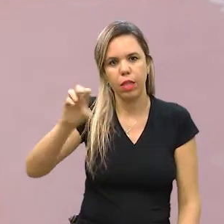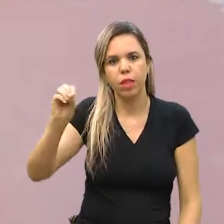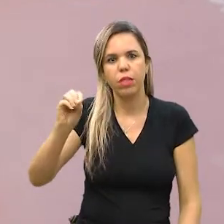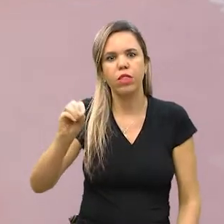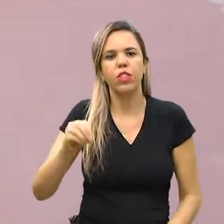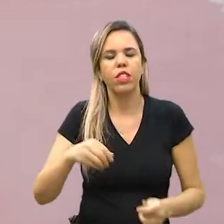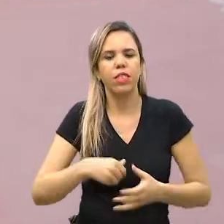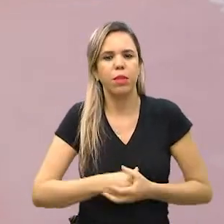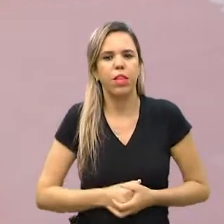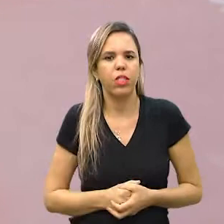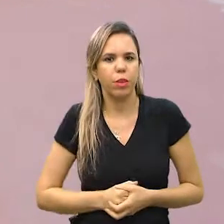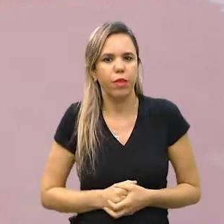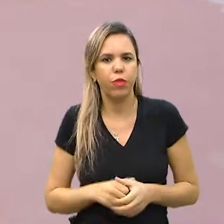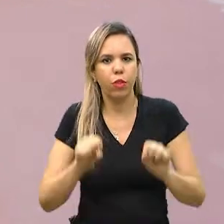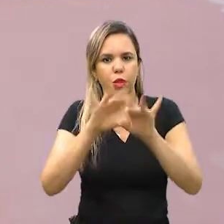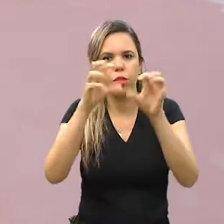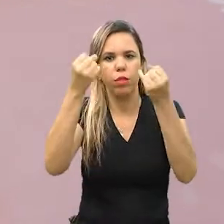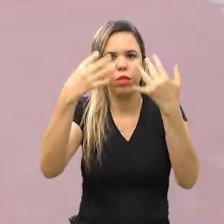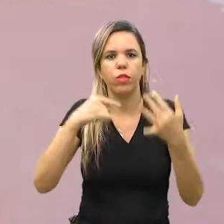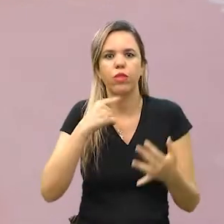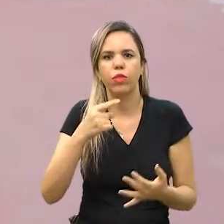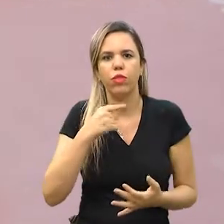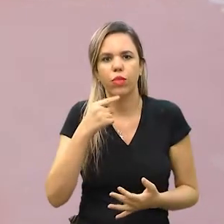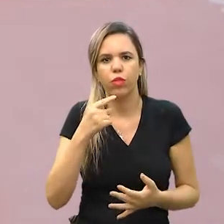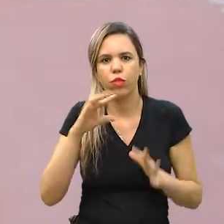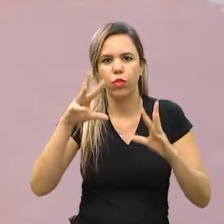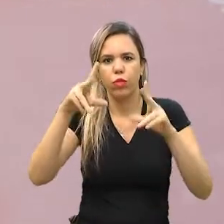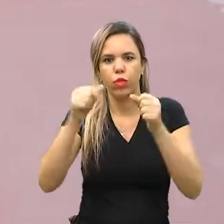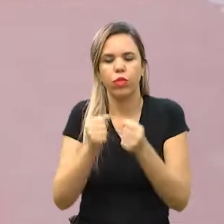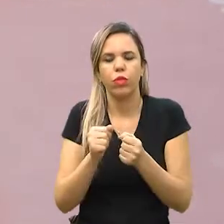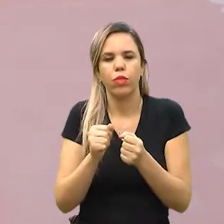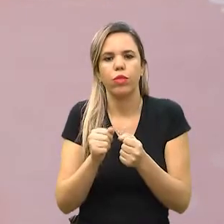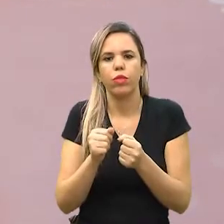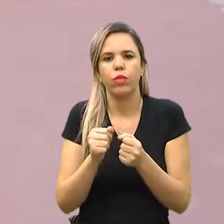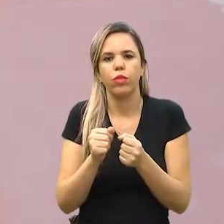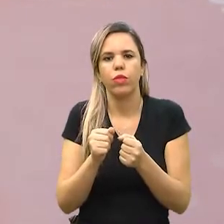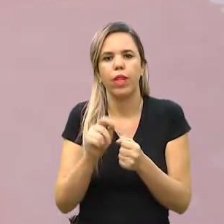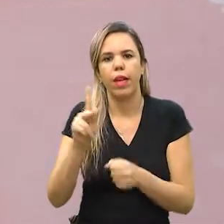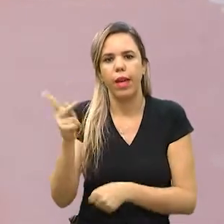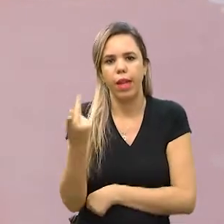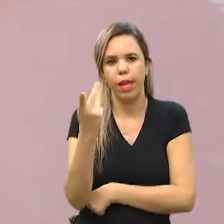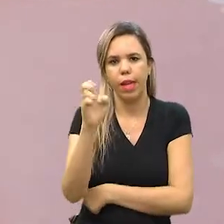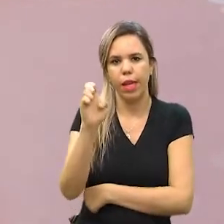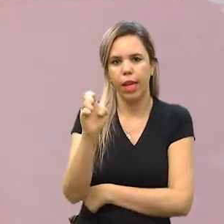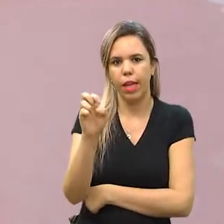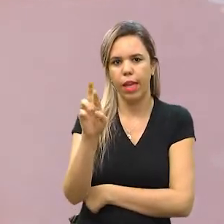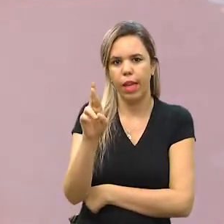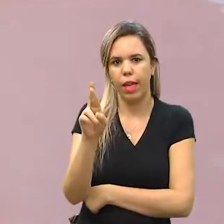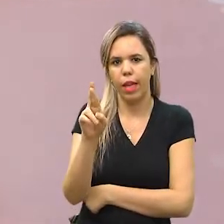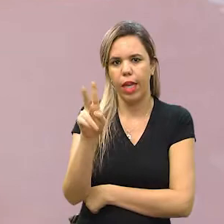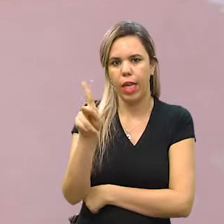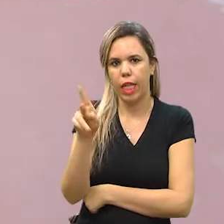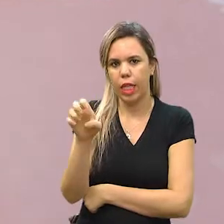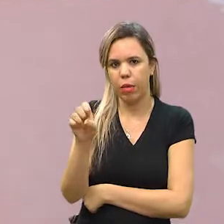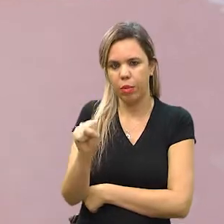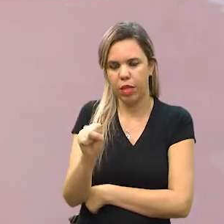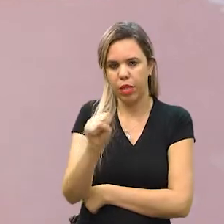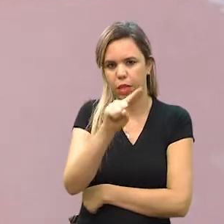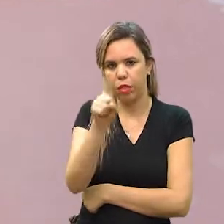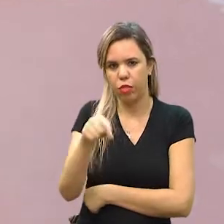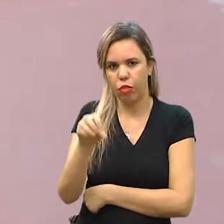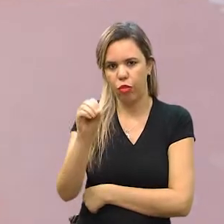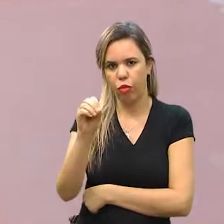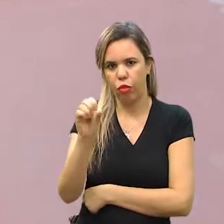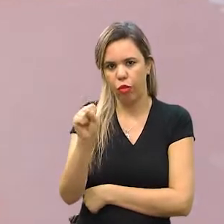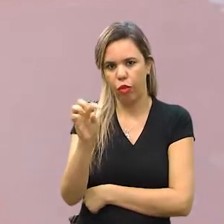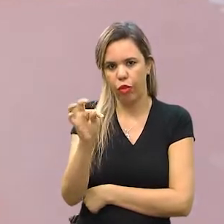Ele que está esclarecendo aí, tirando todas as dúvidas sobre herpes zoster. Já ouviu falar? Tem alguma dúvida? Então